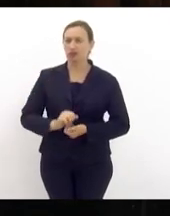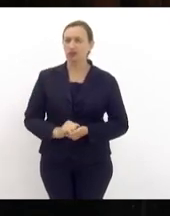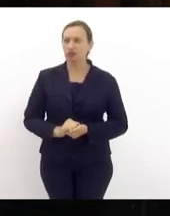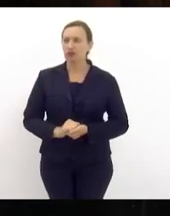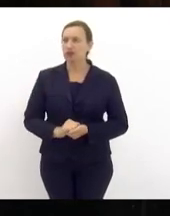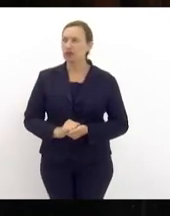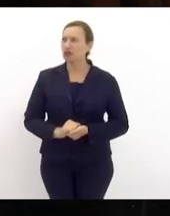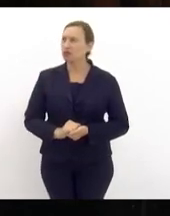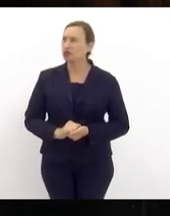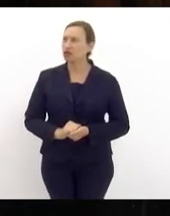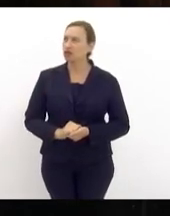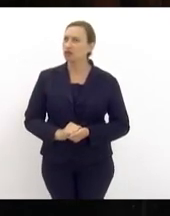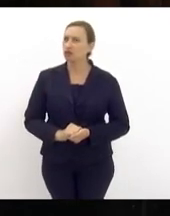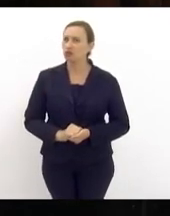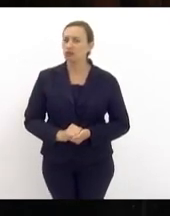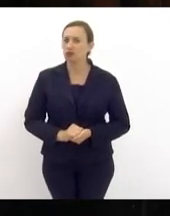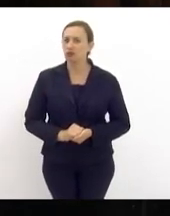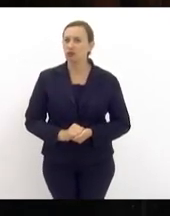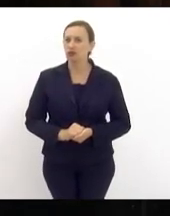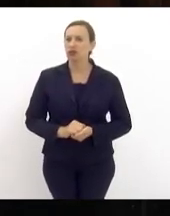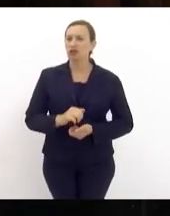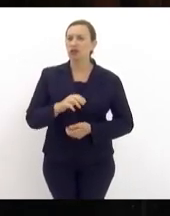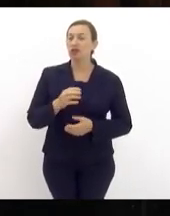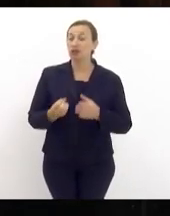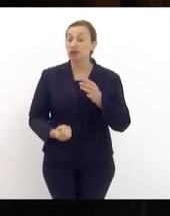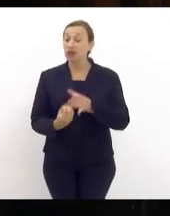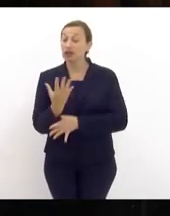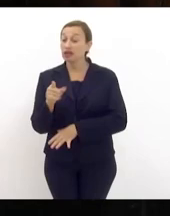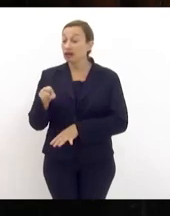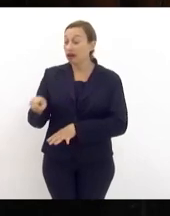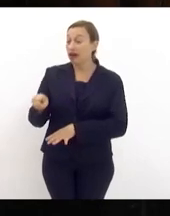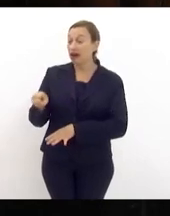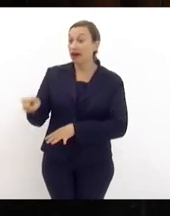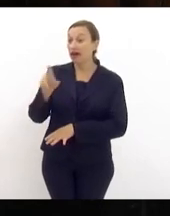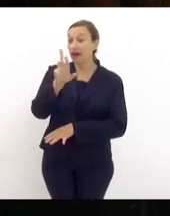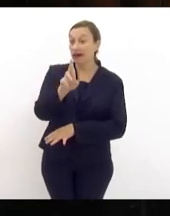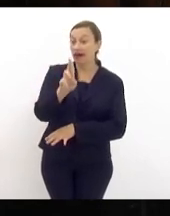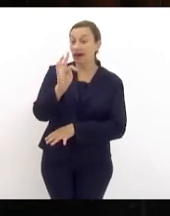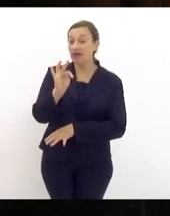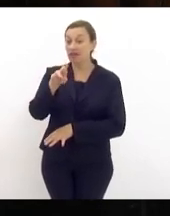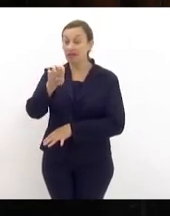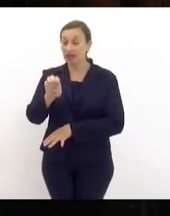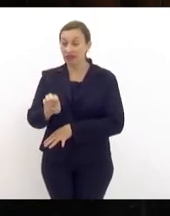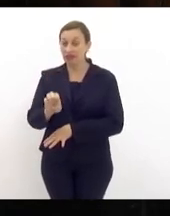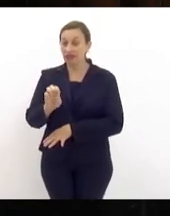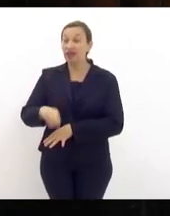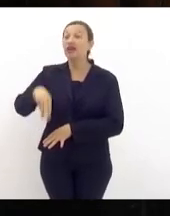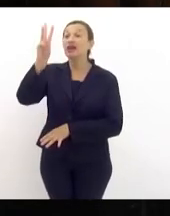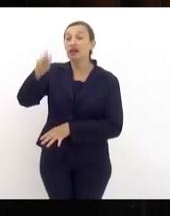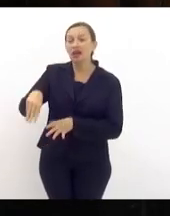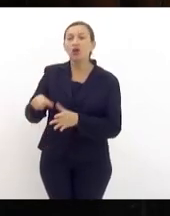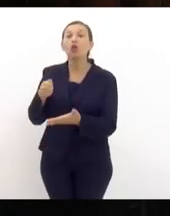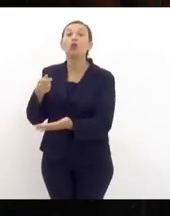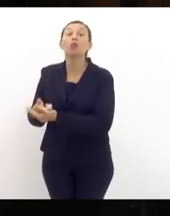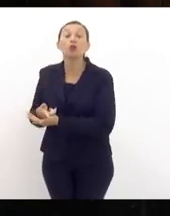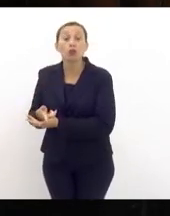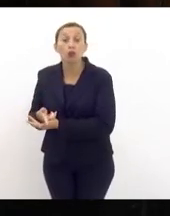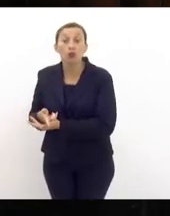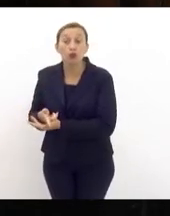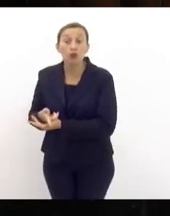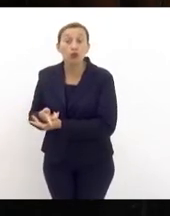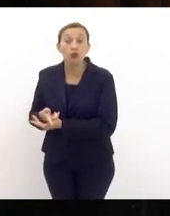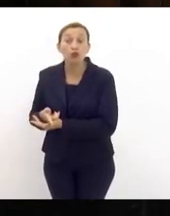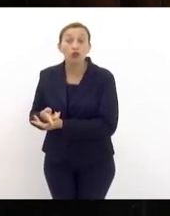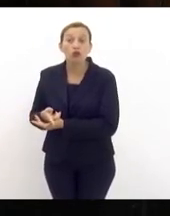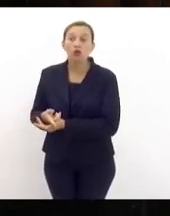De lá nasce a Refite. E quem comprou a Refite foi